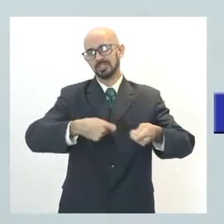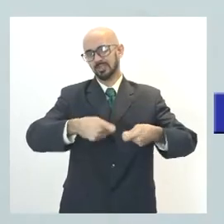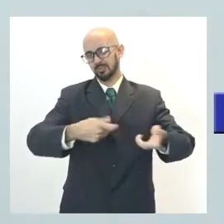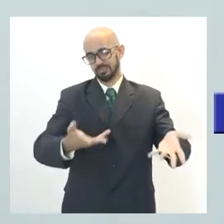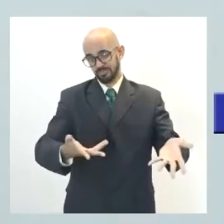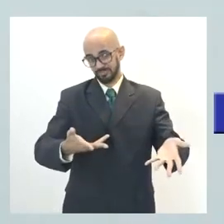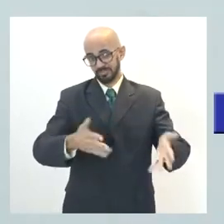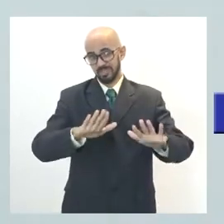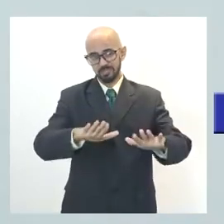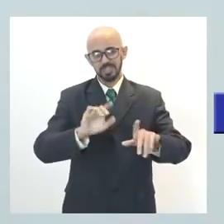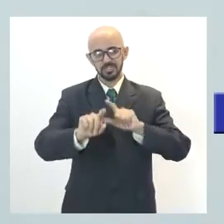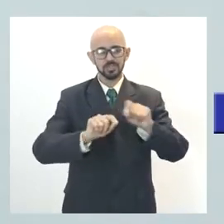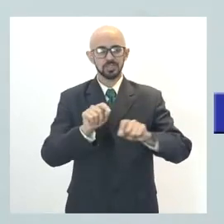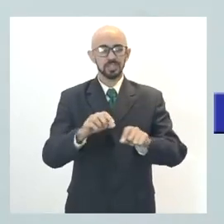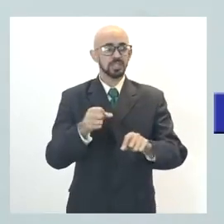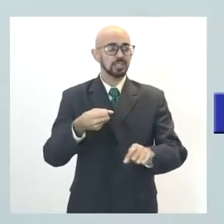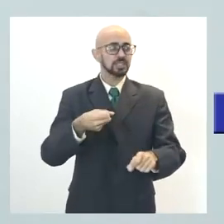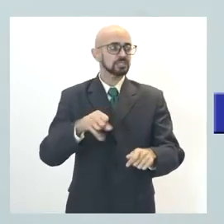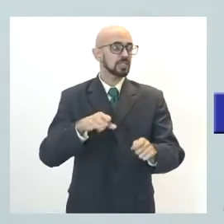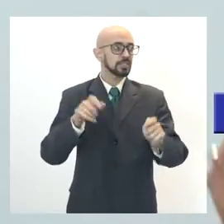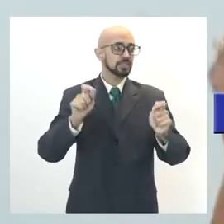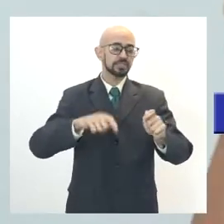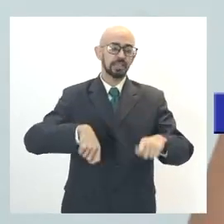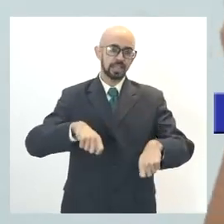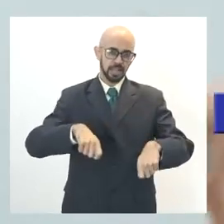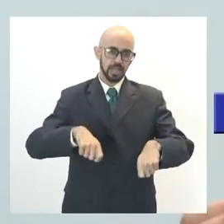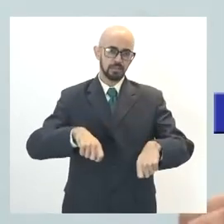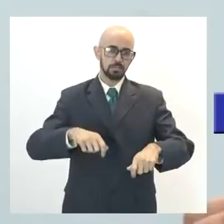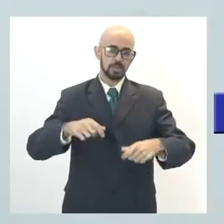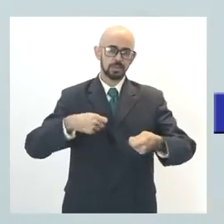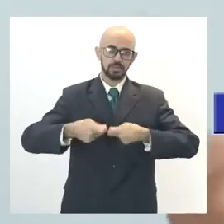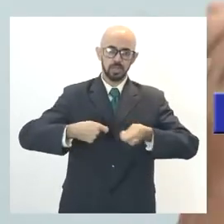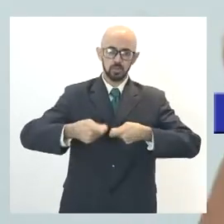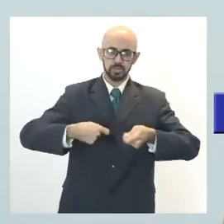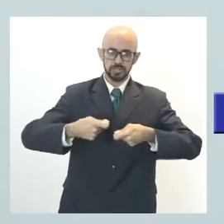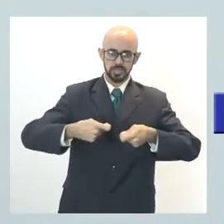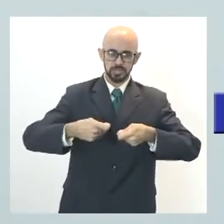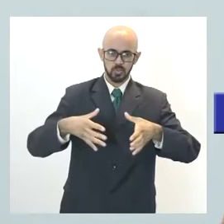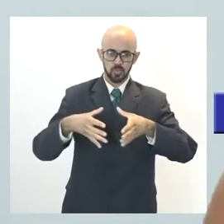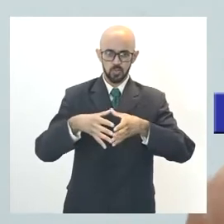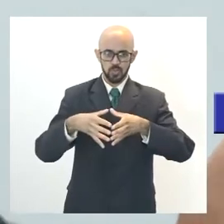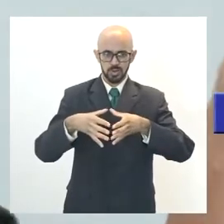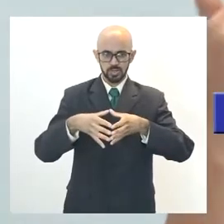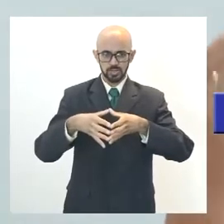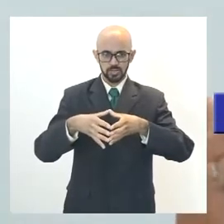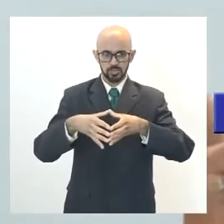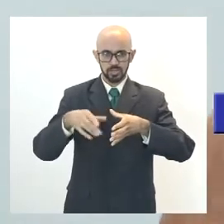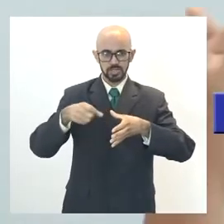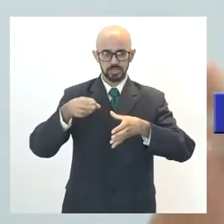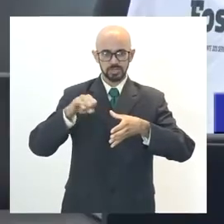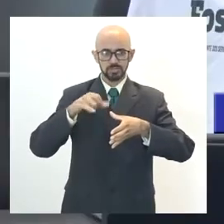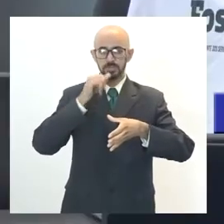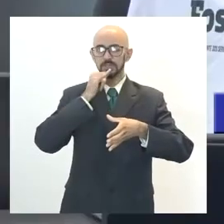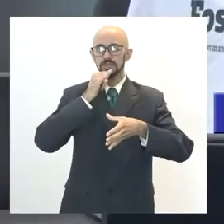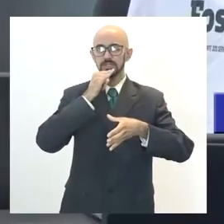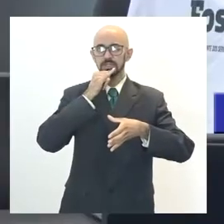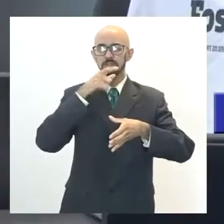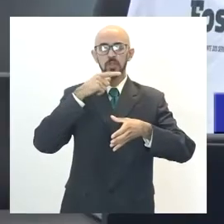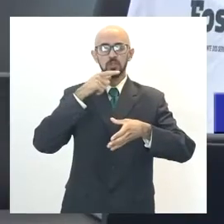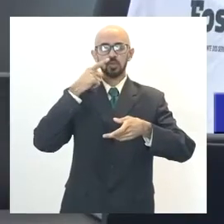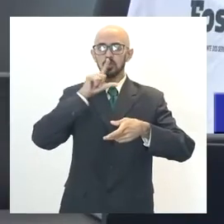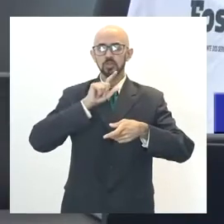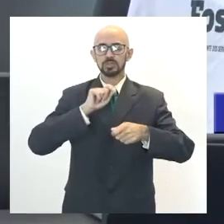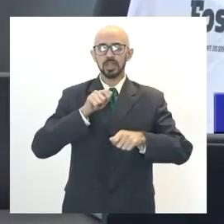concordo que tem a possibilidade de uma negociação coletiva quando preveem que não não será possível garantir a estabilidade